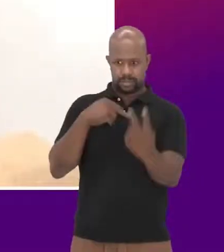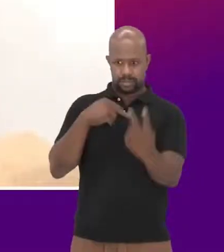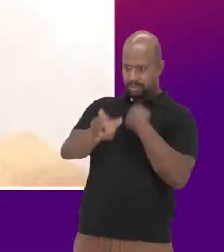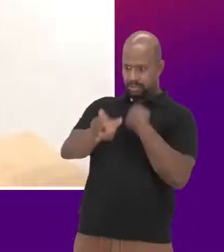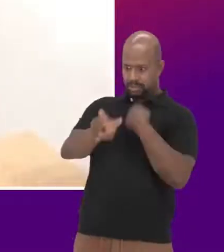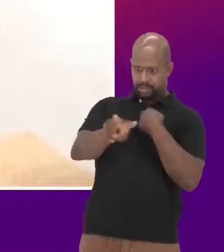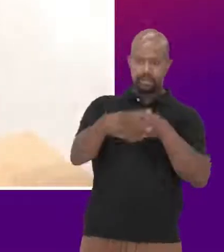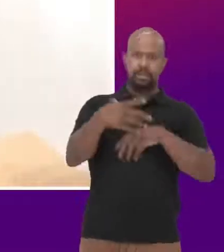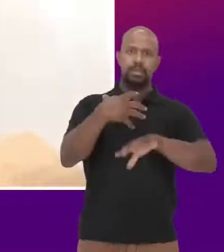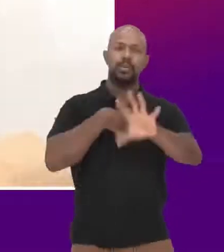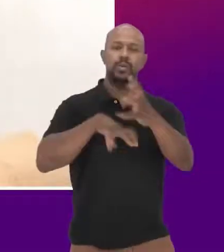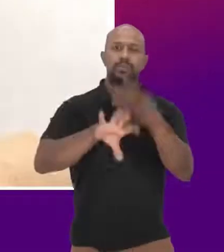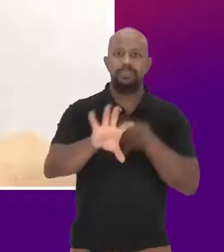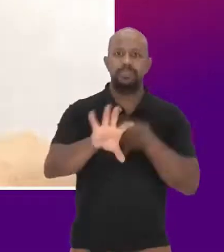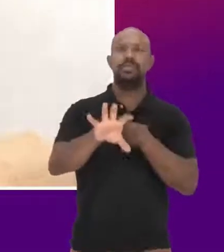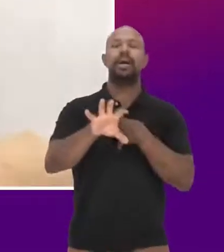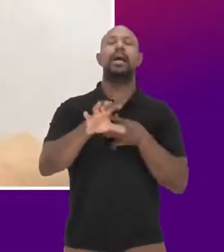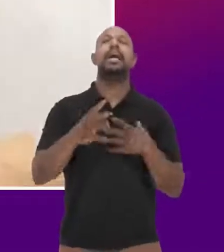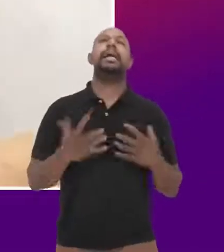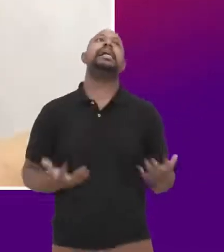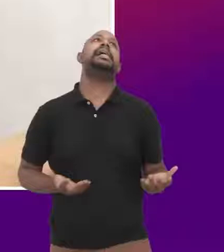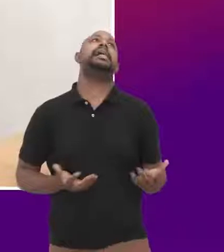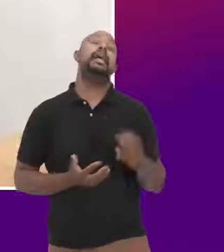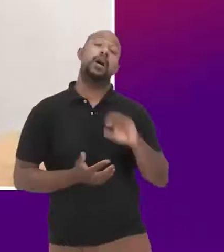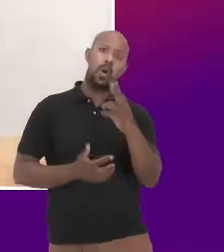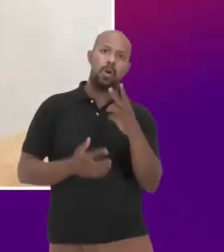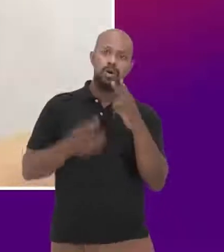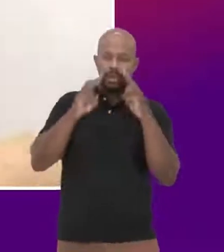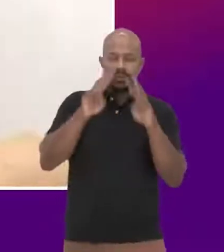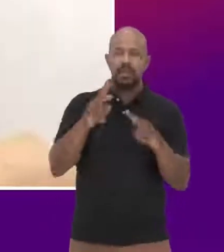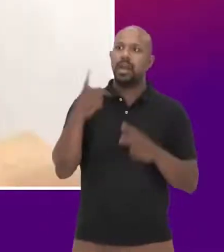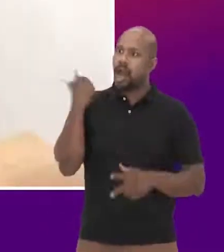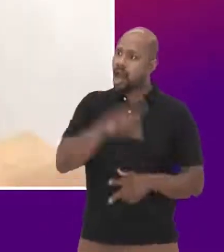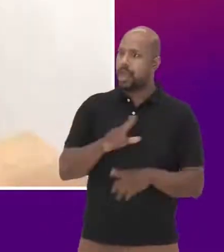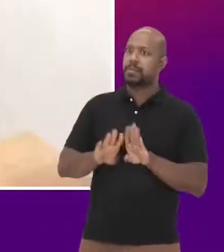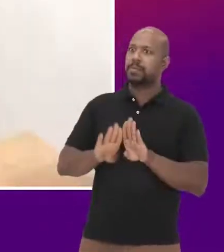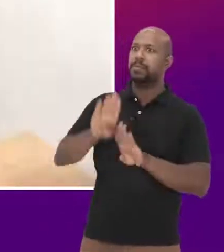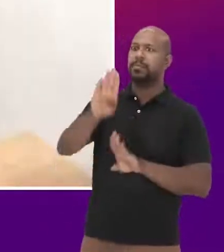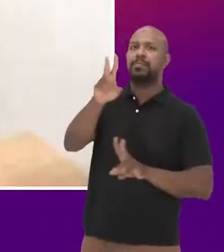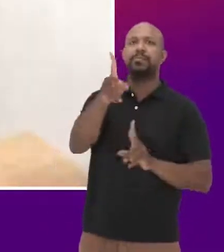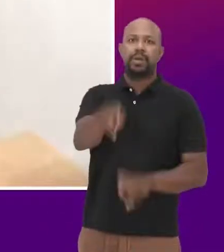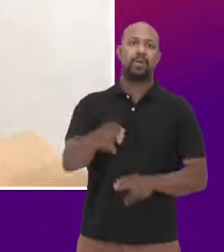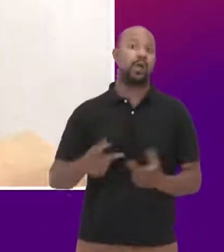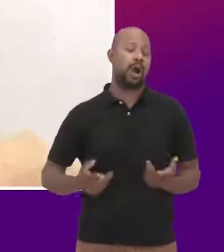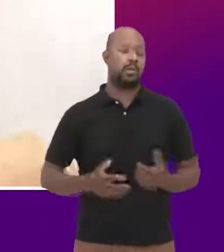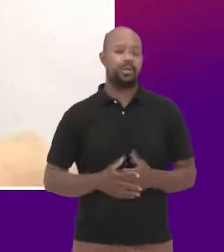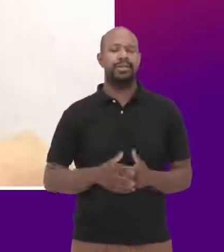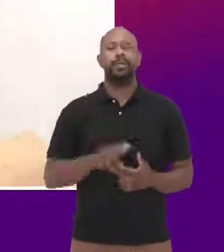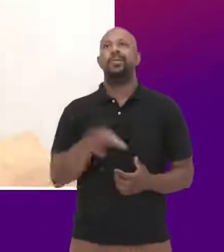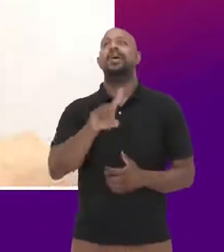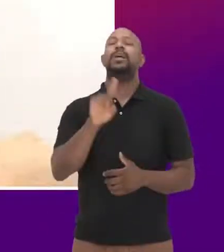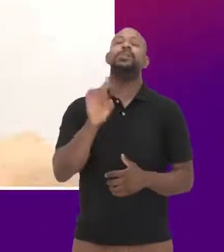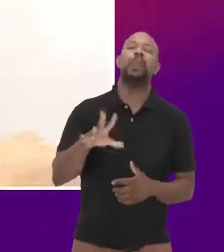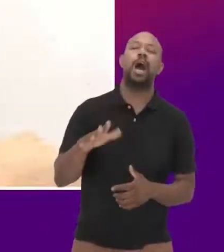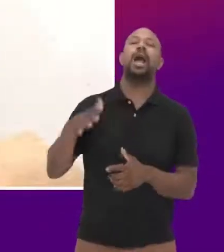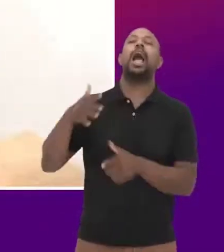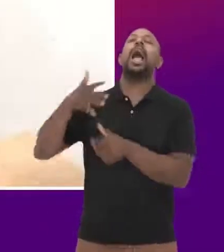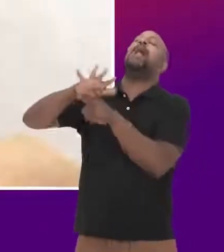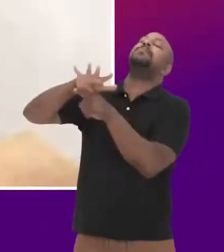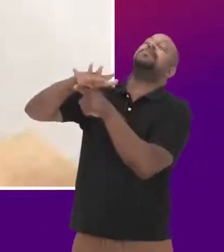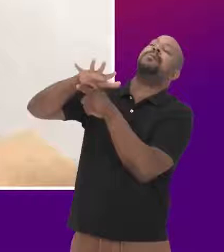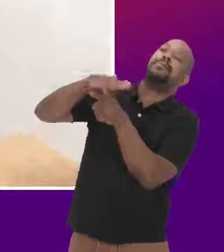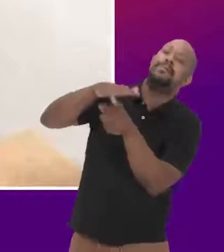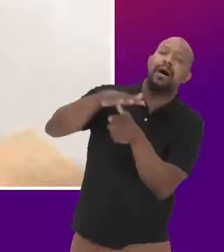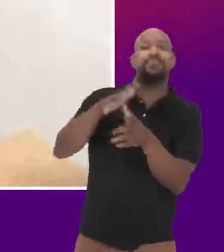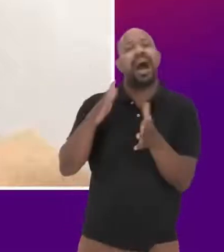naquele lugar, ou se vê alcançando aquele lugar, né? Então, não é mais o helicóptero,